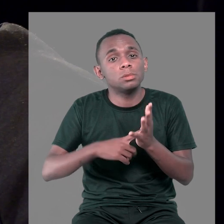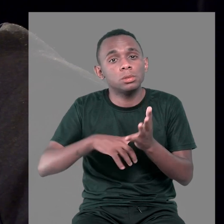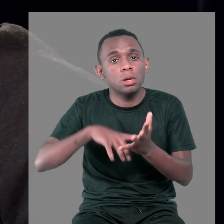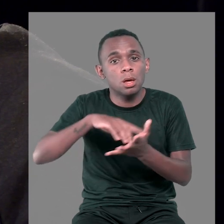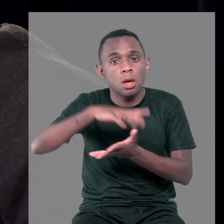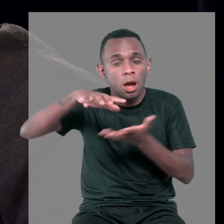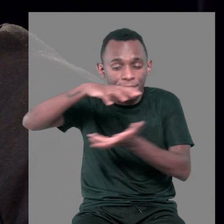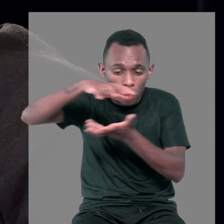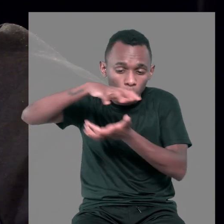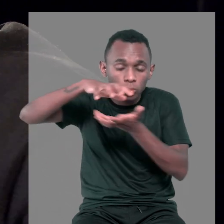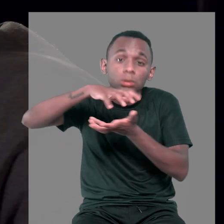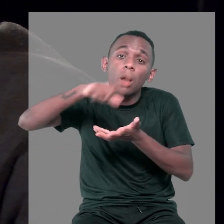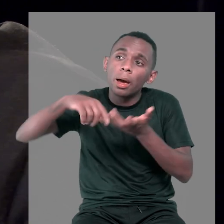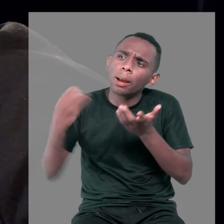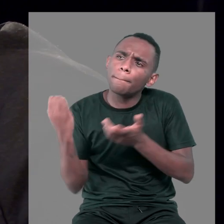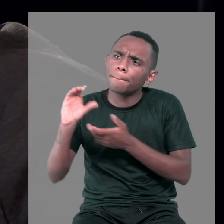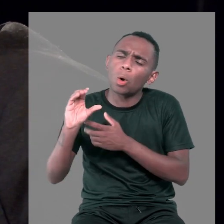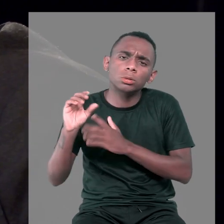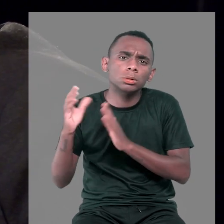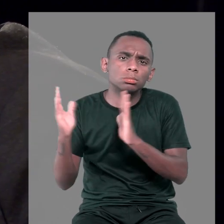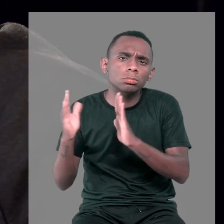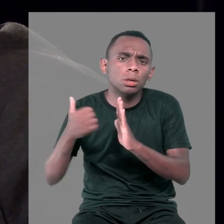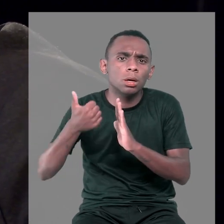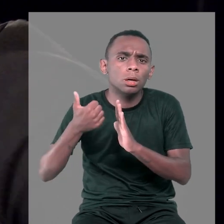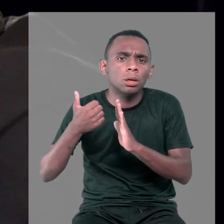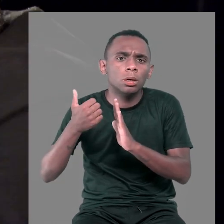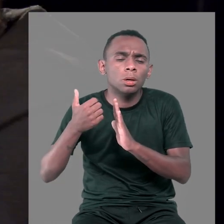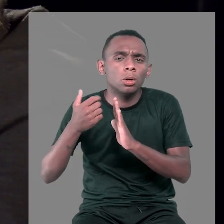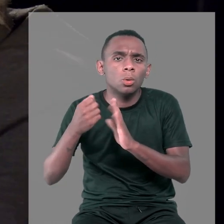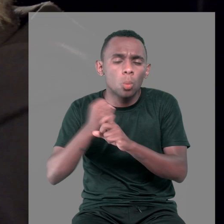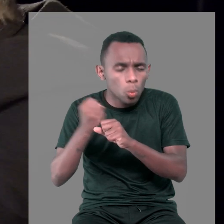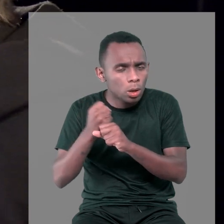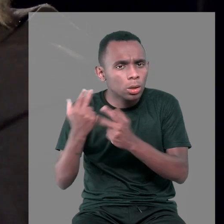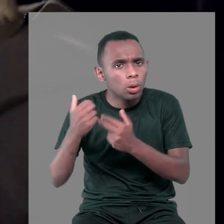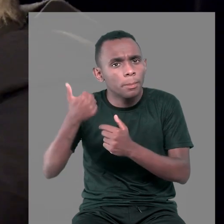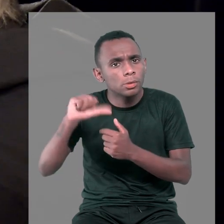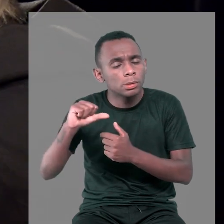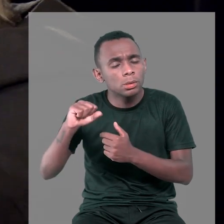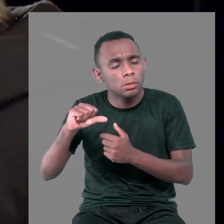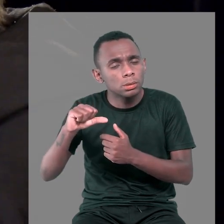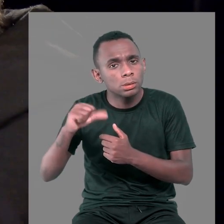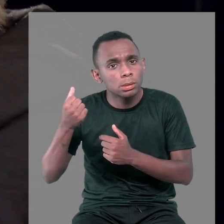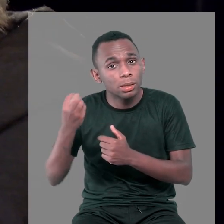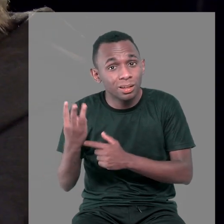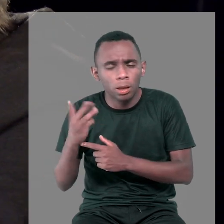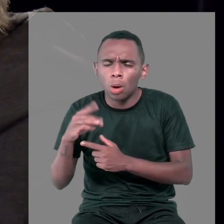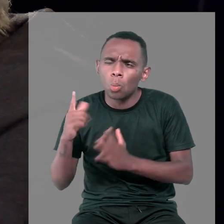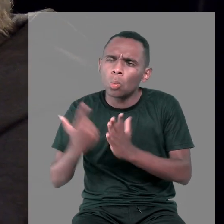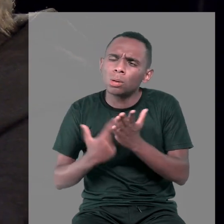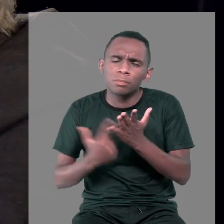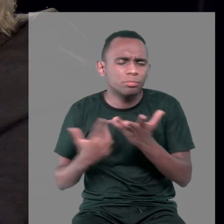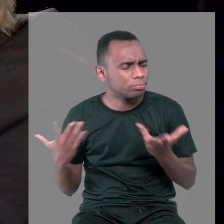em que, para quem se interessa por essas questões, não é? Porque é um livro em que a arte vai tentar avançar essa questão que você